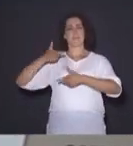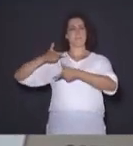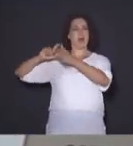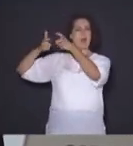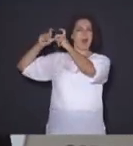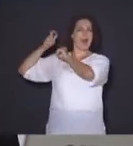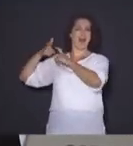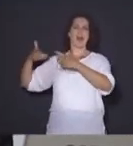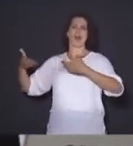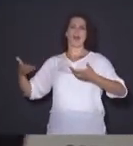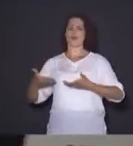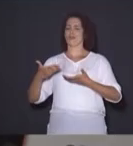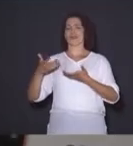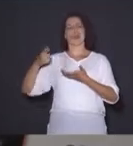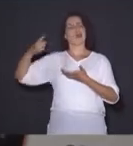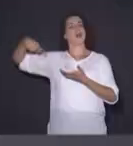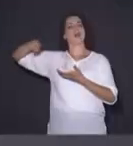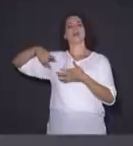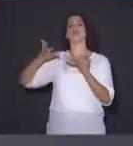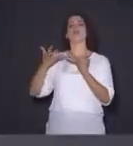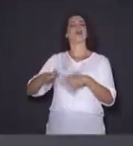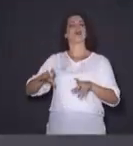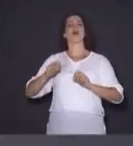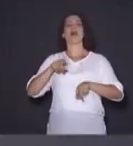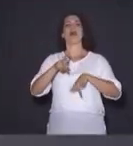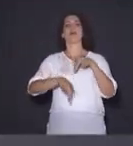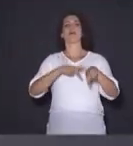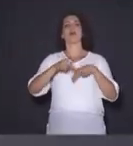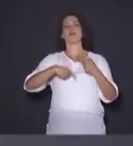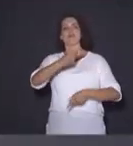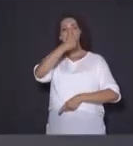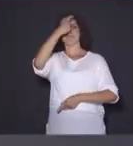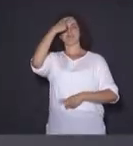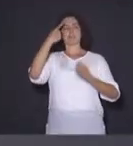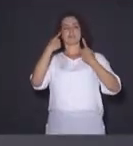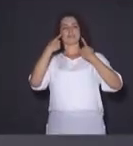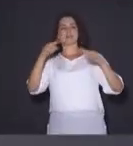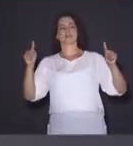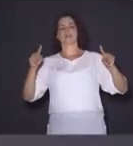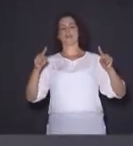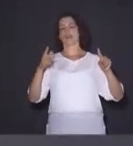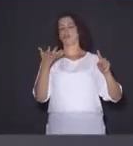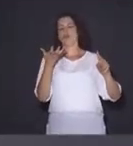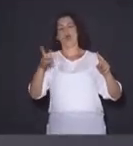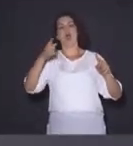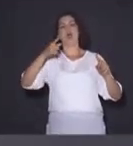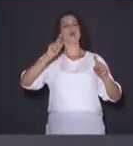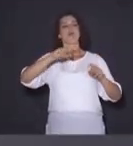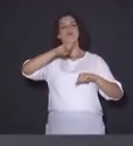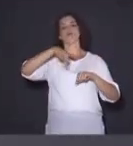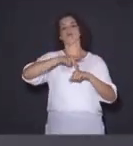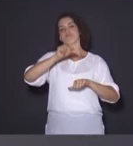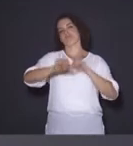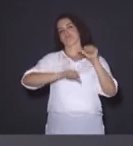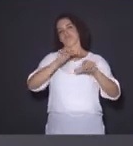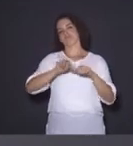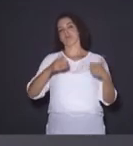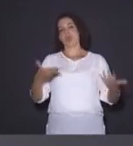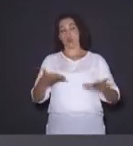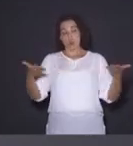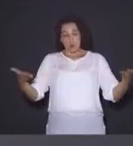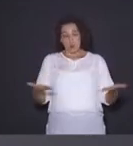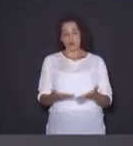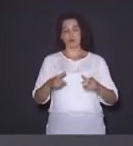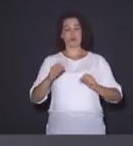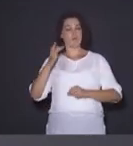dominado o país hoje não quer é que a população seja crítica que a população queira transformar o país então nós vivemos tempos de que a filosofia